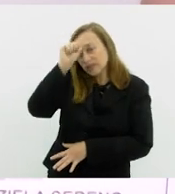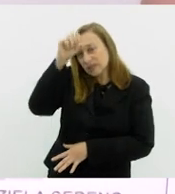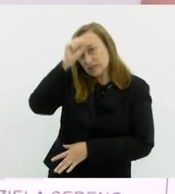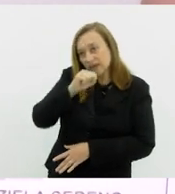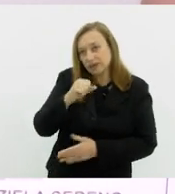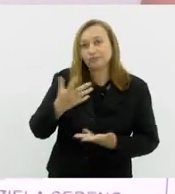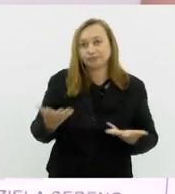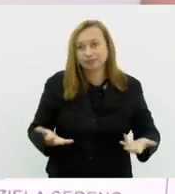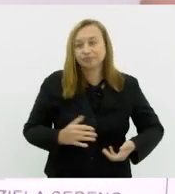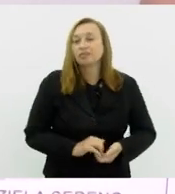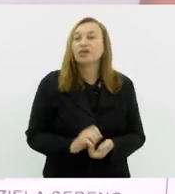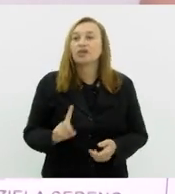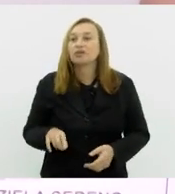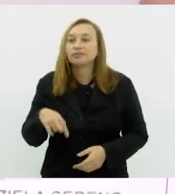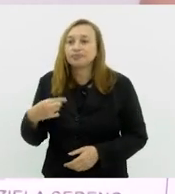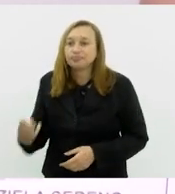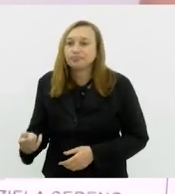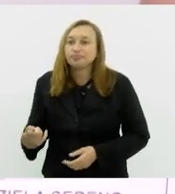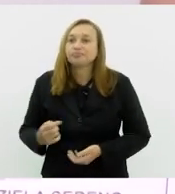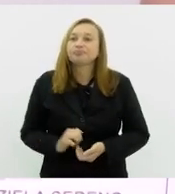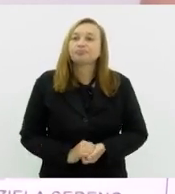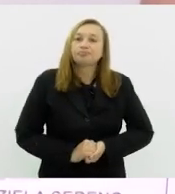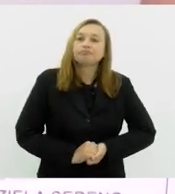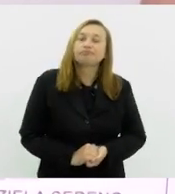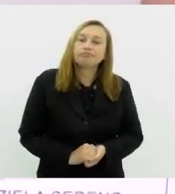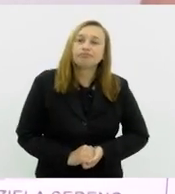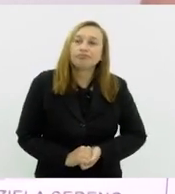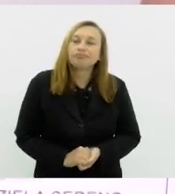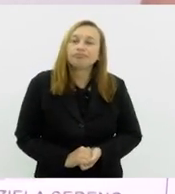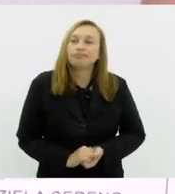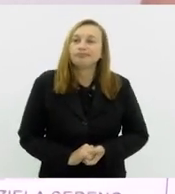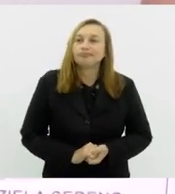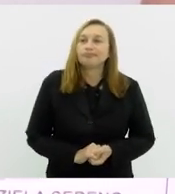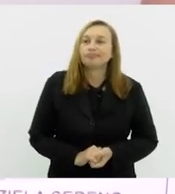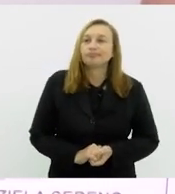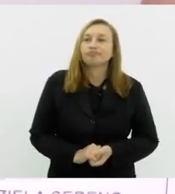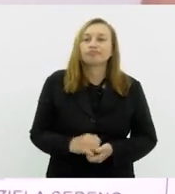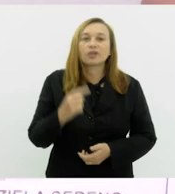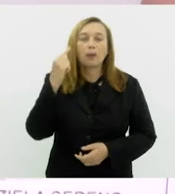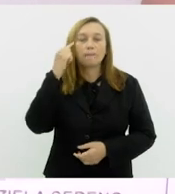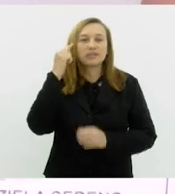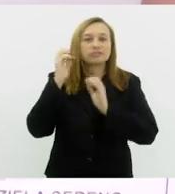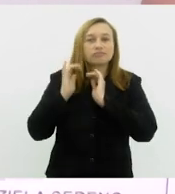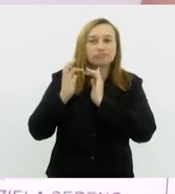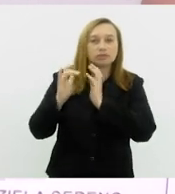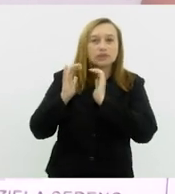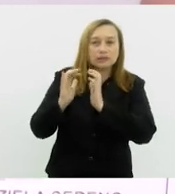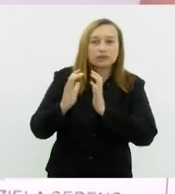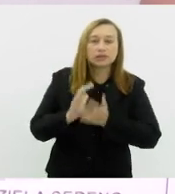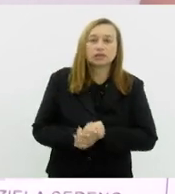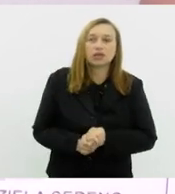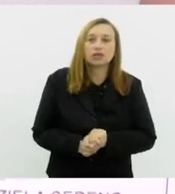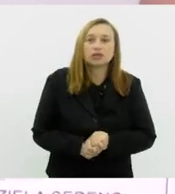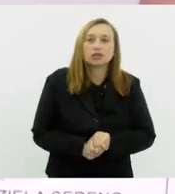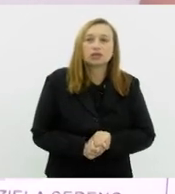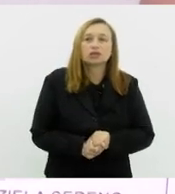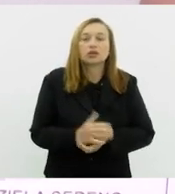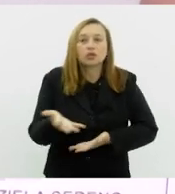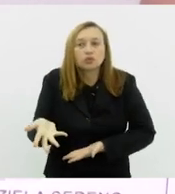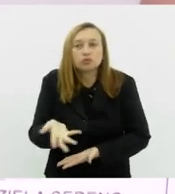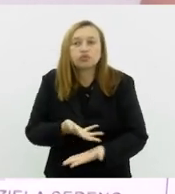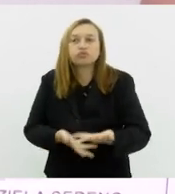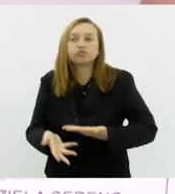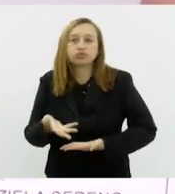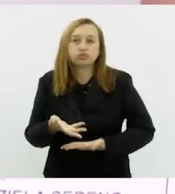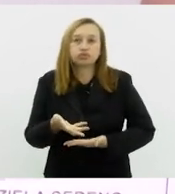significativo. Depois que a gente faz esse aprendizado significativo, a gente tem a reflexão, que é a reflexão colaborativa e a